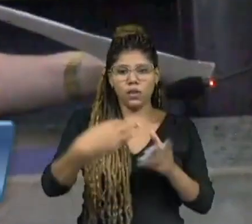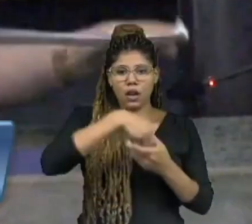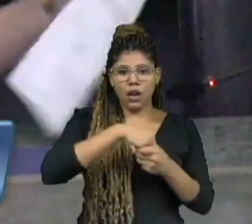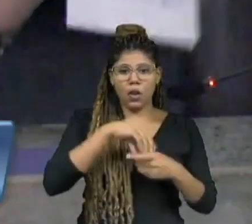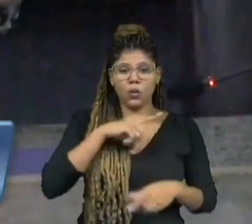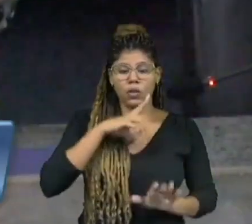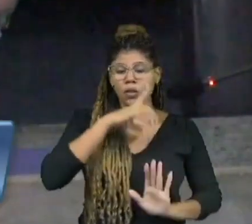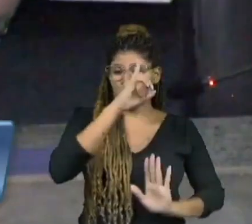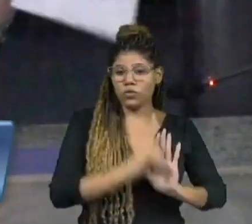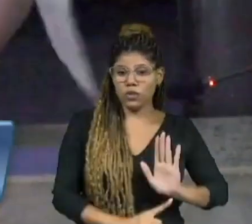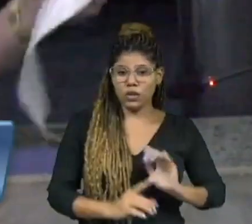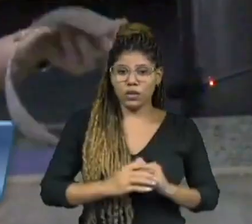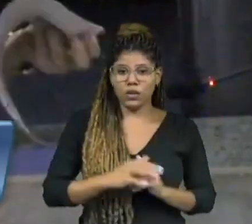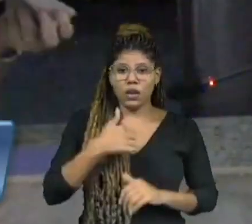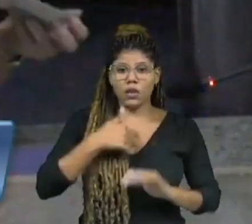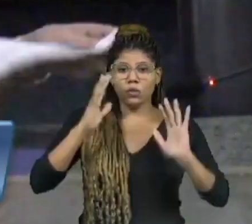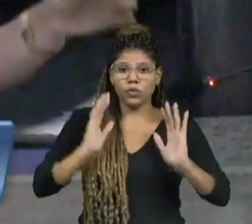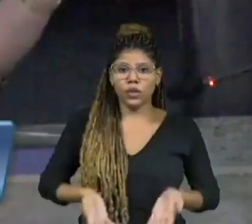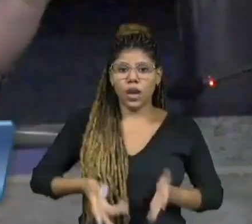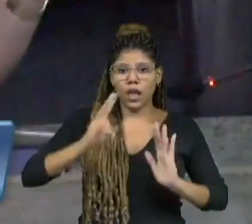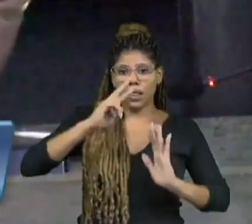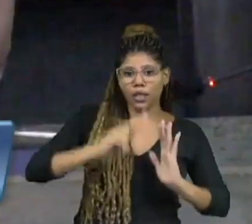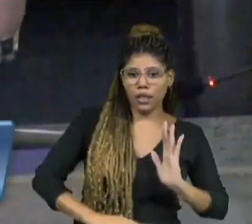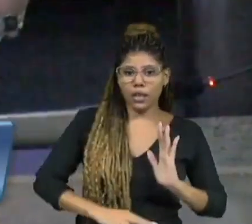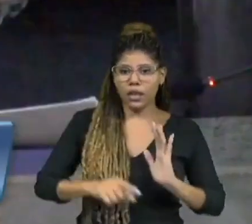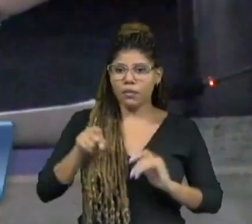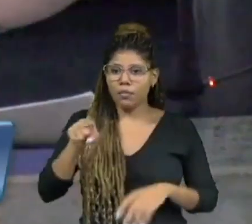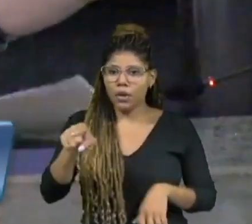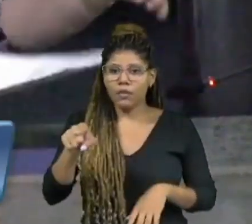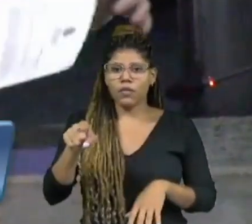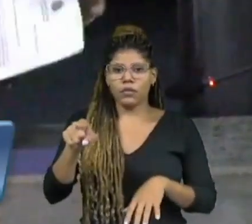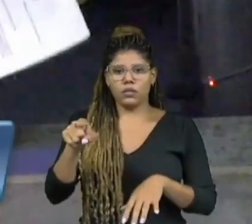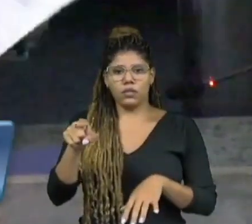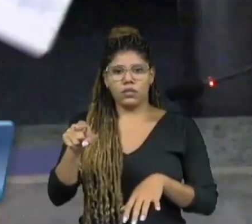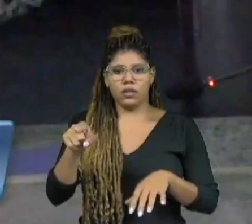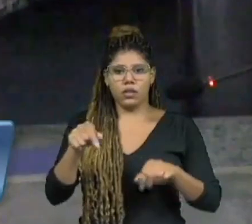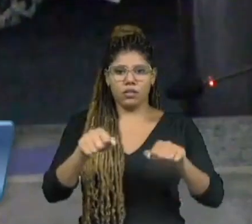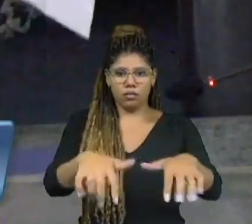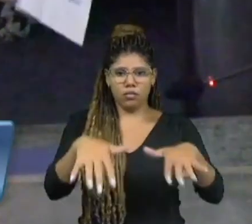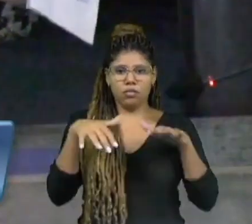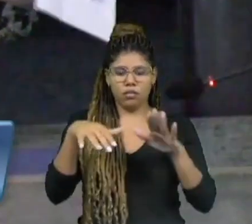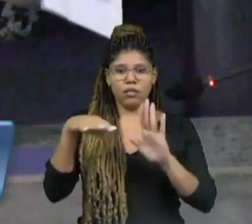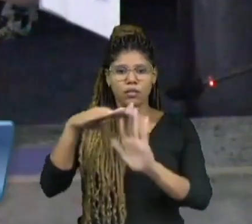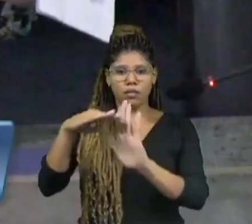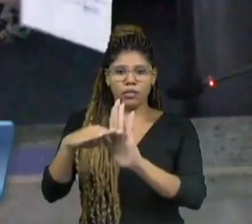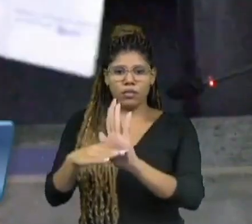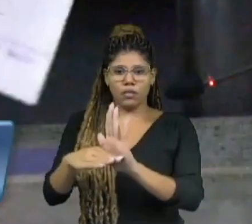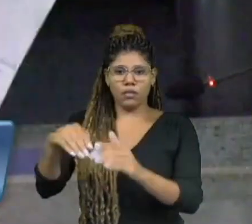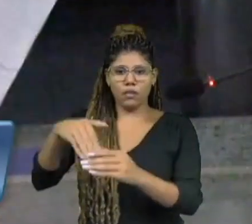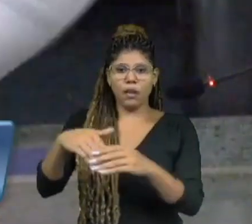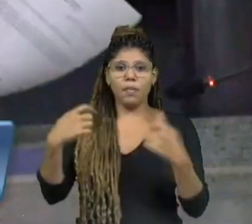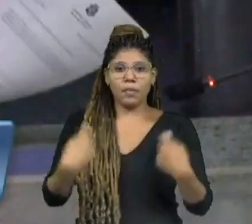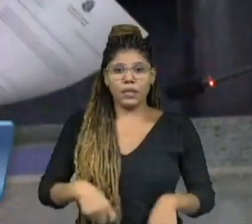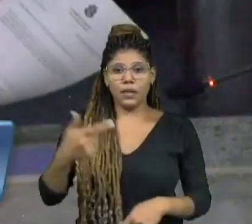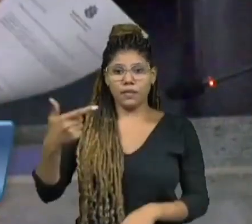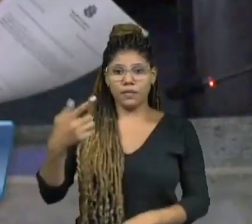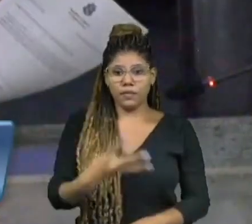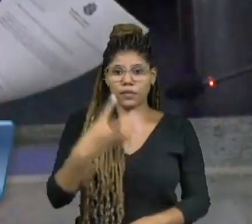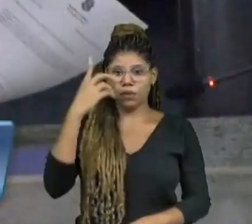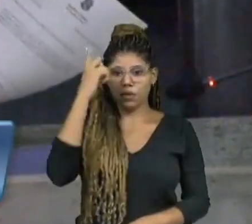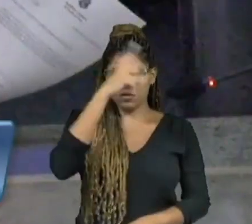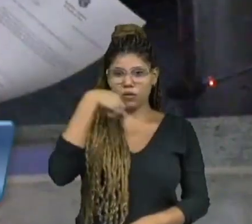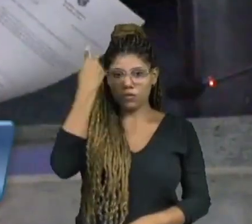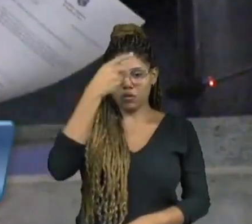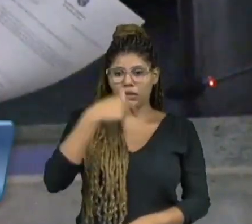parlamentar tem direito. Inclusive, já li, para Vossa Excelência colocar para plenário, precisava 24 horas